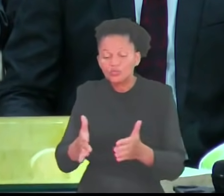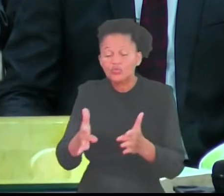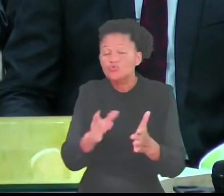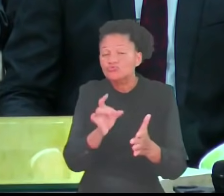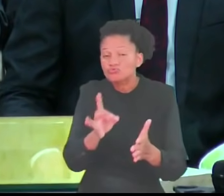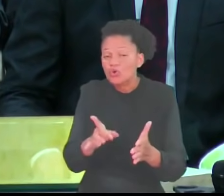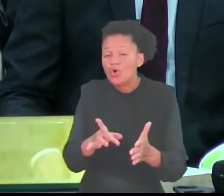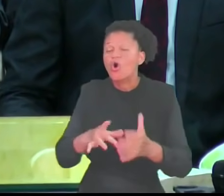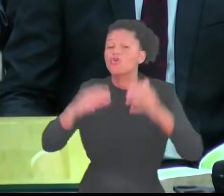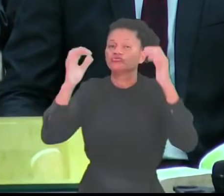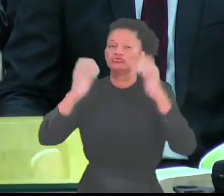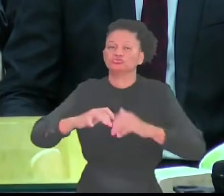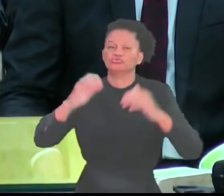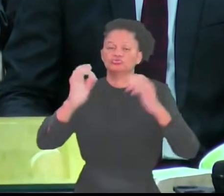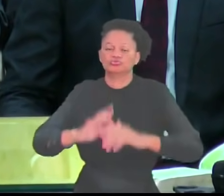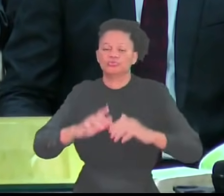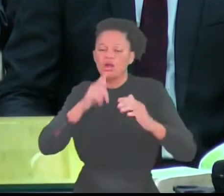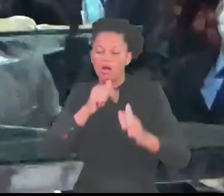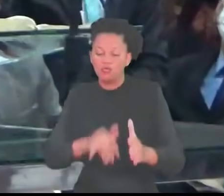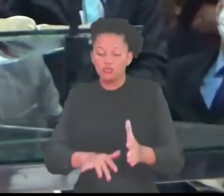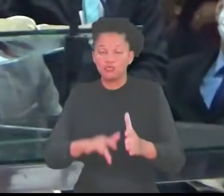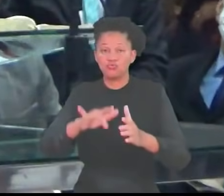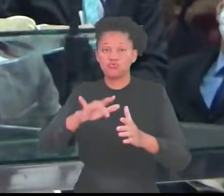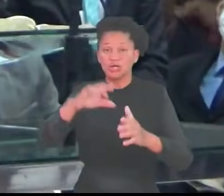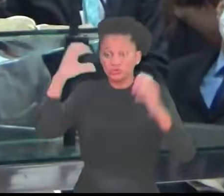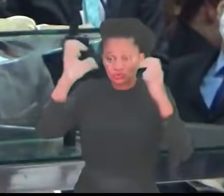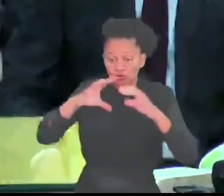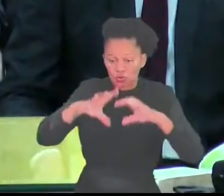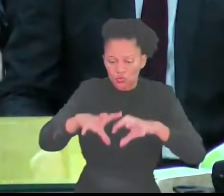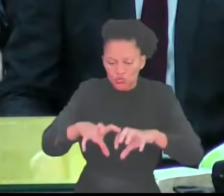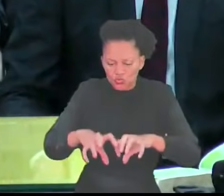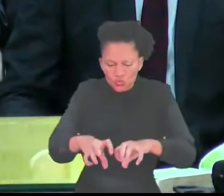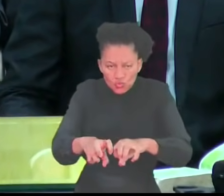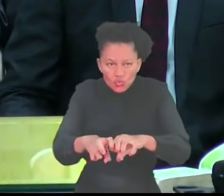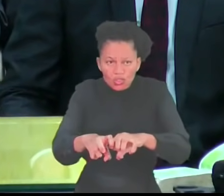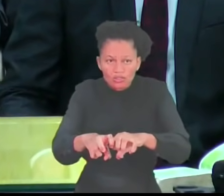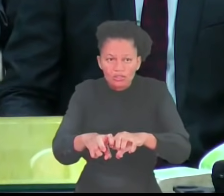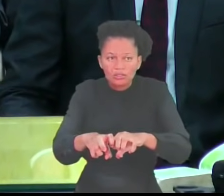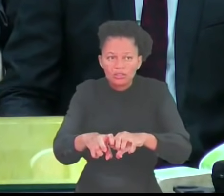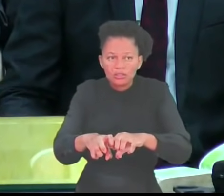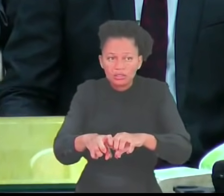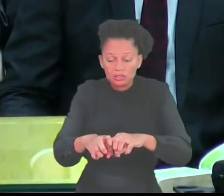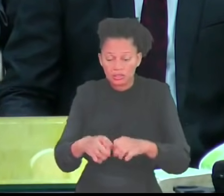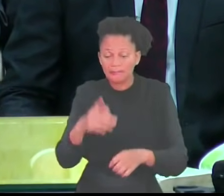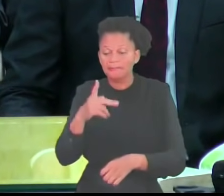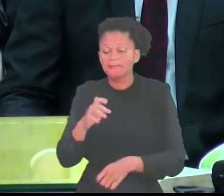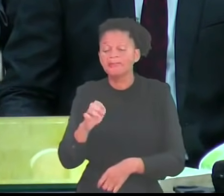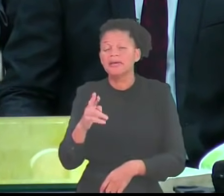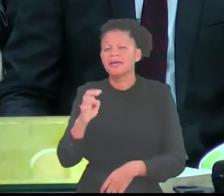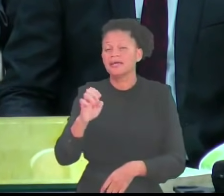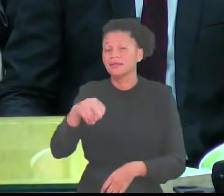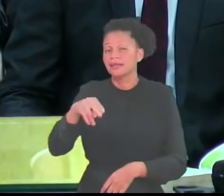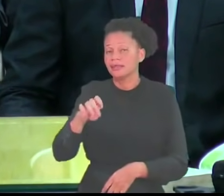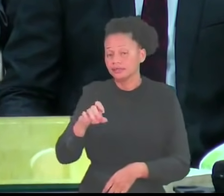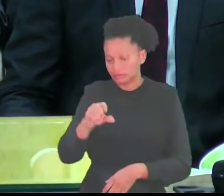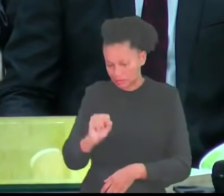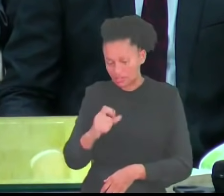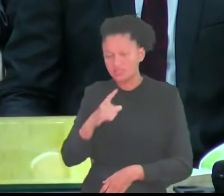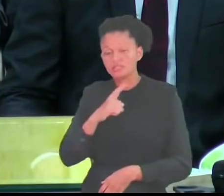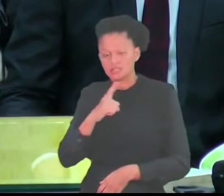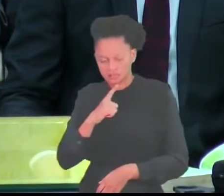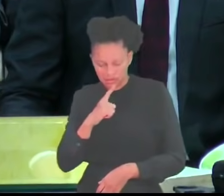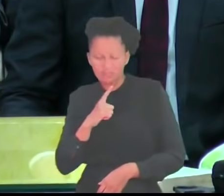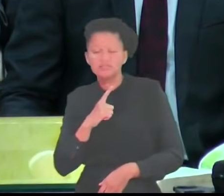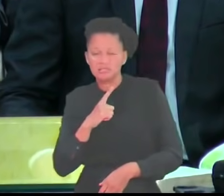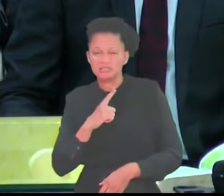correm no inverno. No verão, eles secam. E os rios perenes são aqueles que correm de